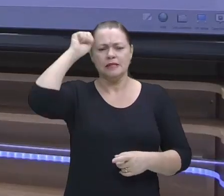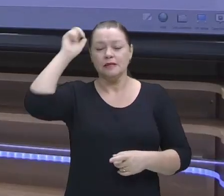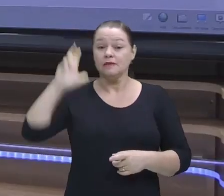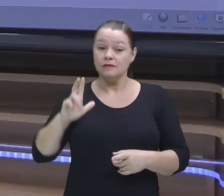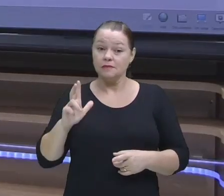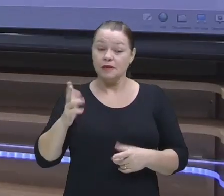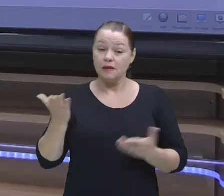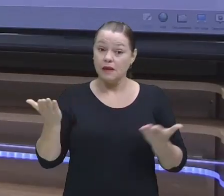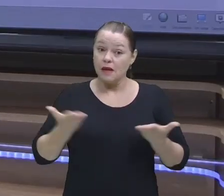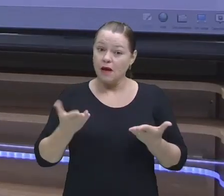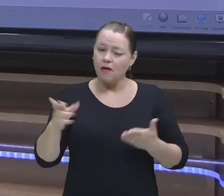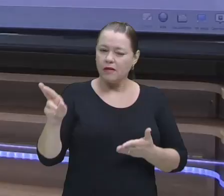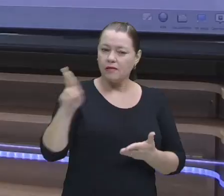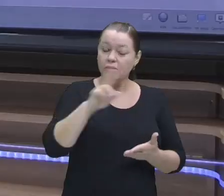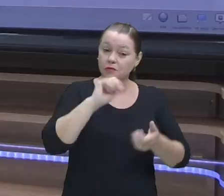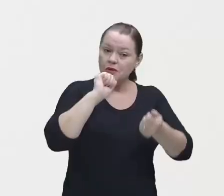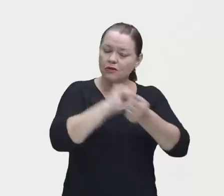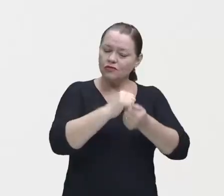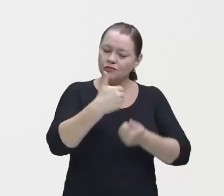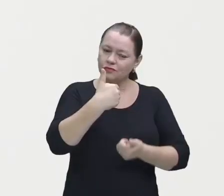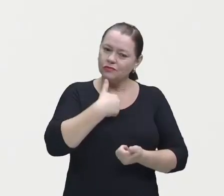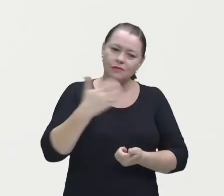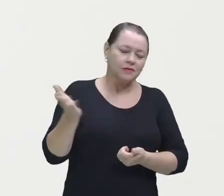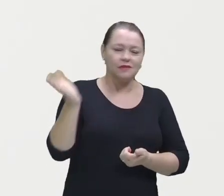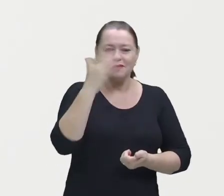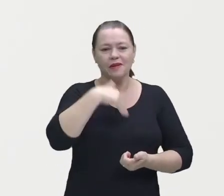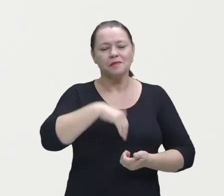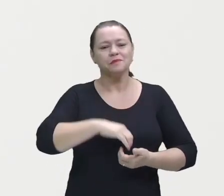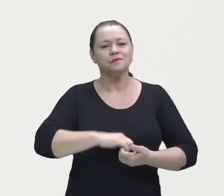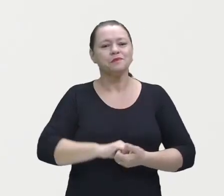vamos resolver comigo. Vem comigo, vamos lá.